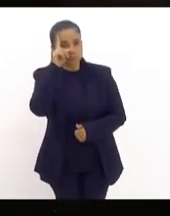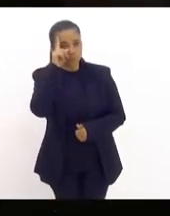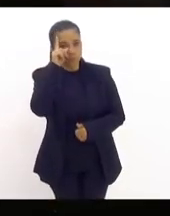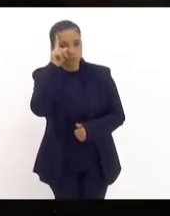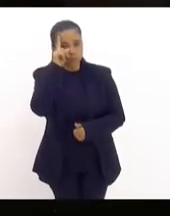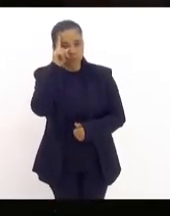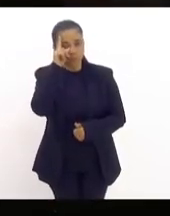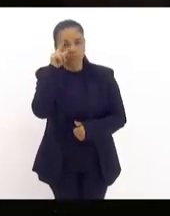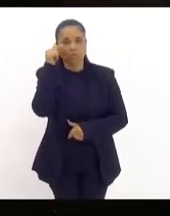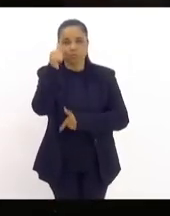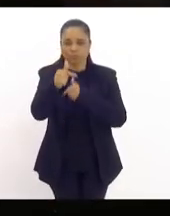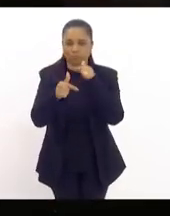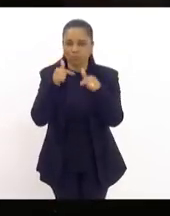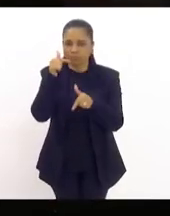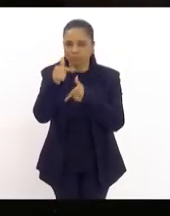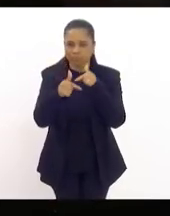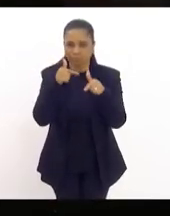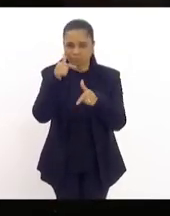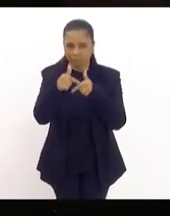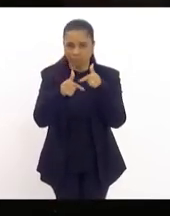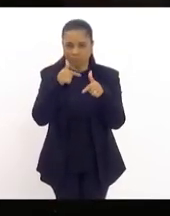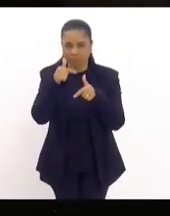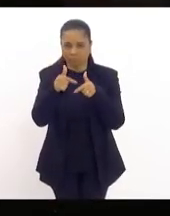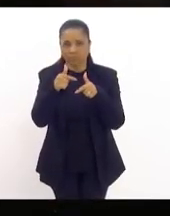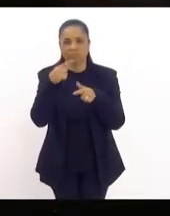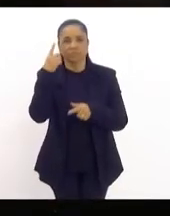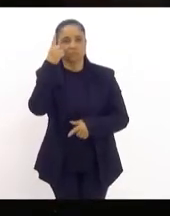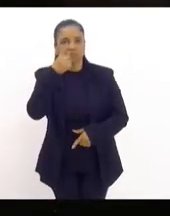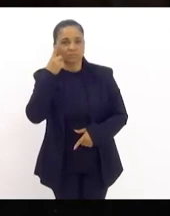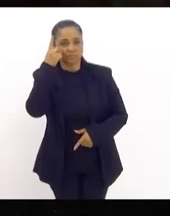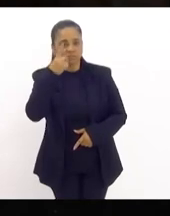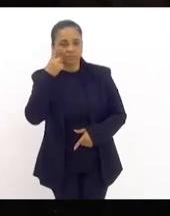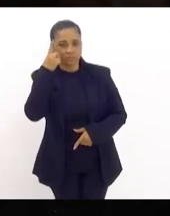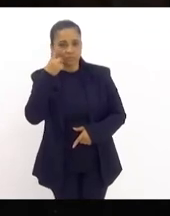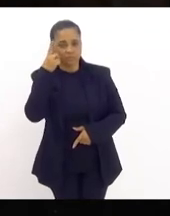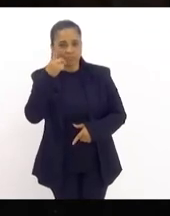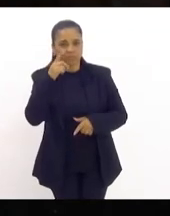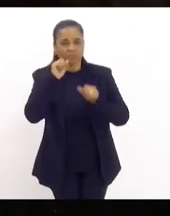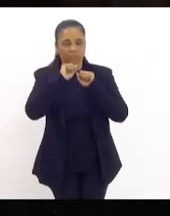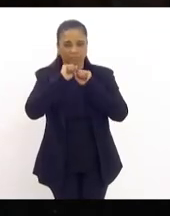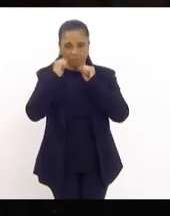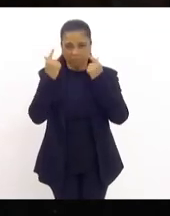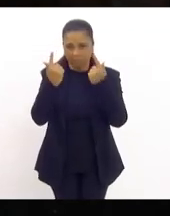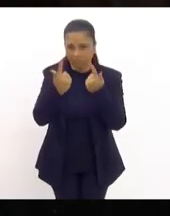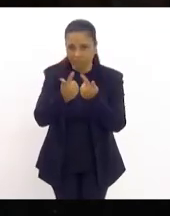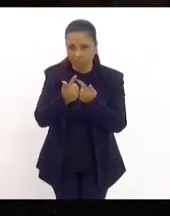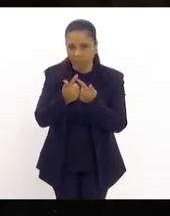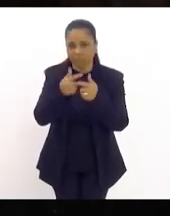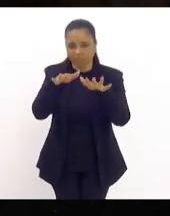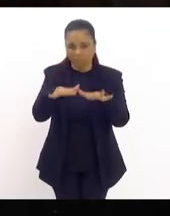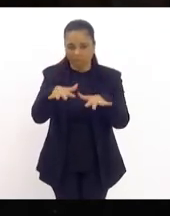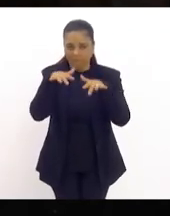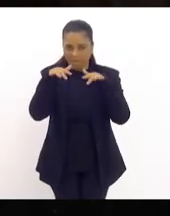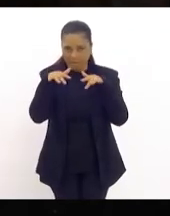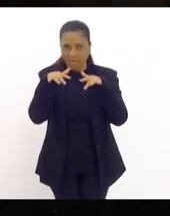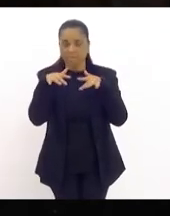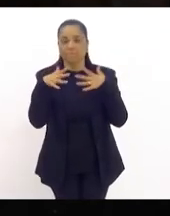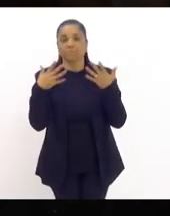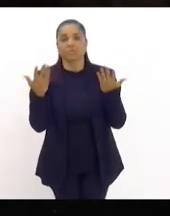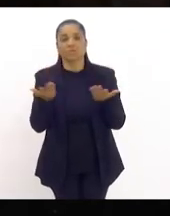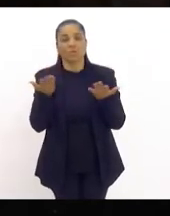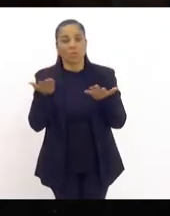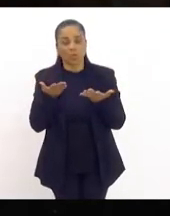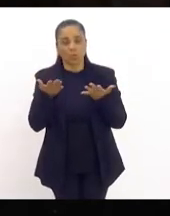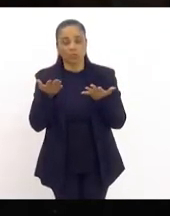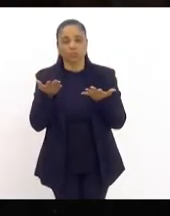os trabalhos dos deputados e deputadas na Assembleia Legislativa. Queria hoje fazer uma